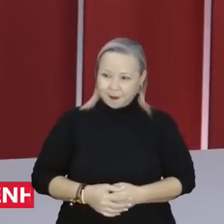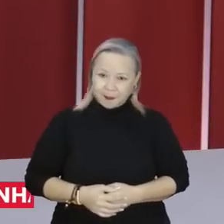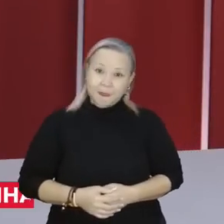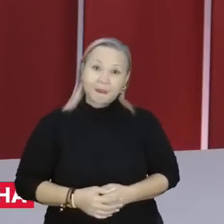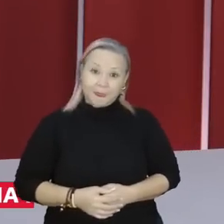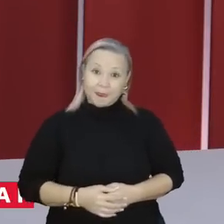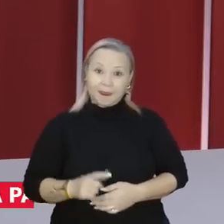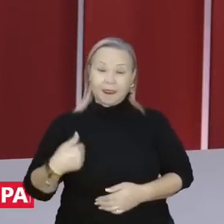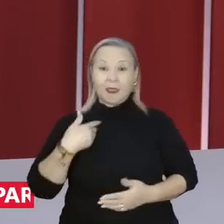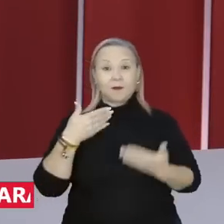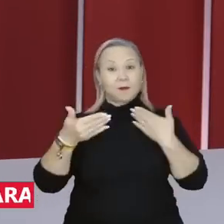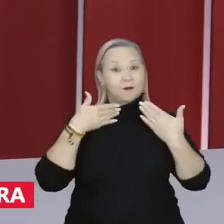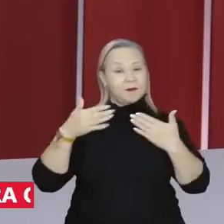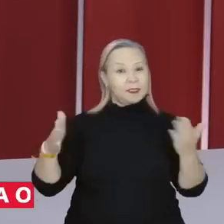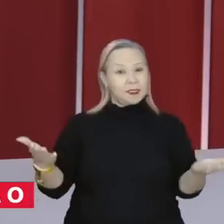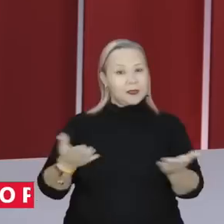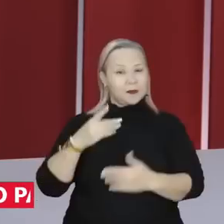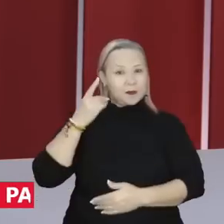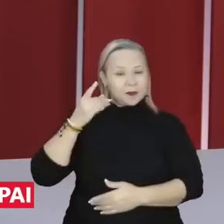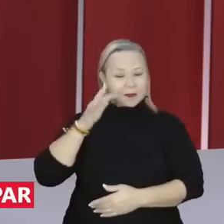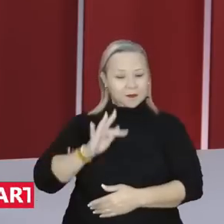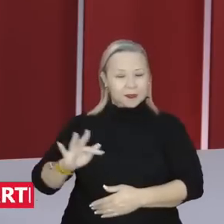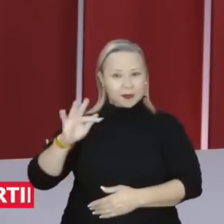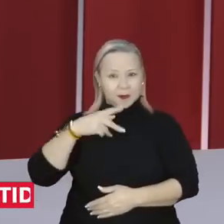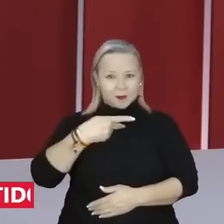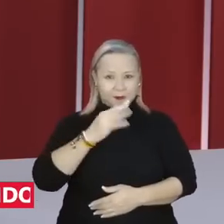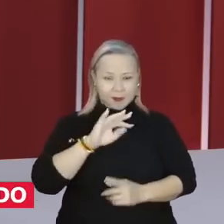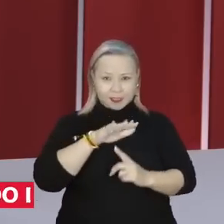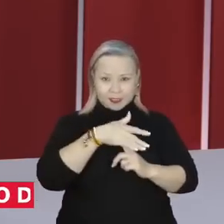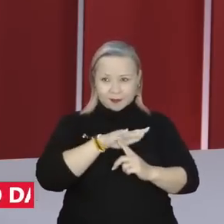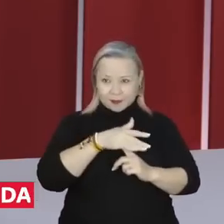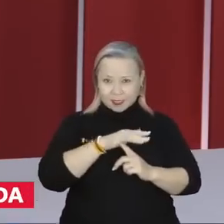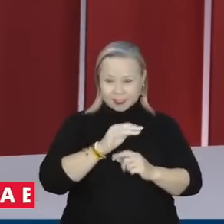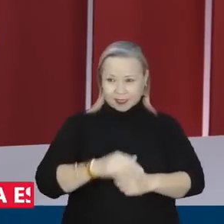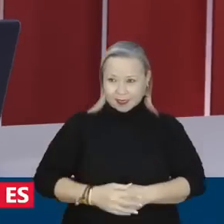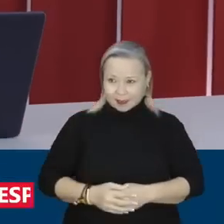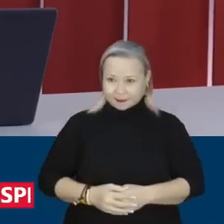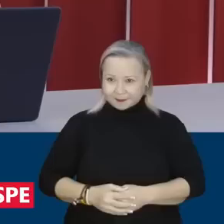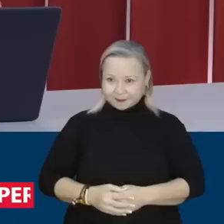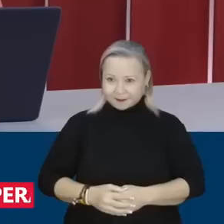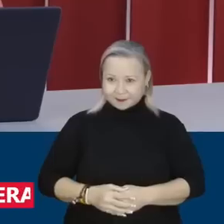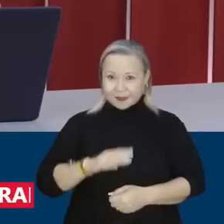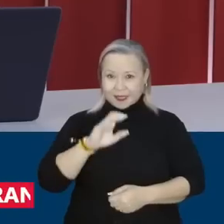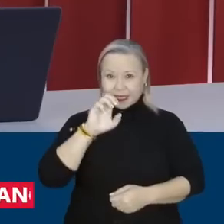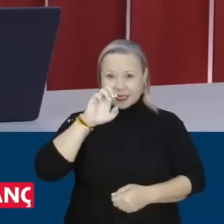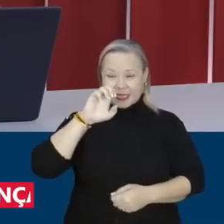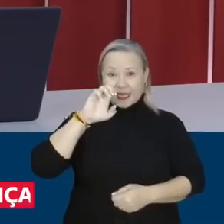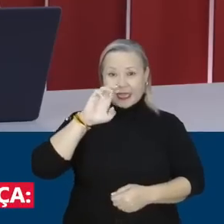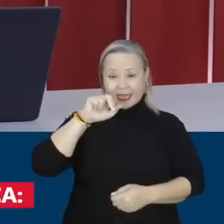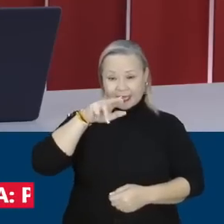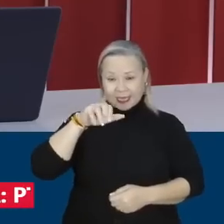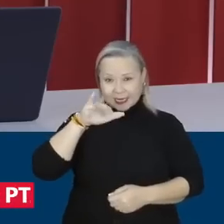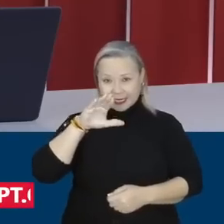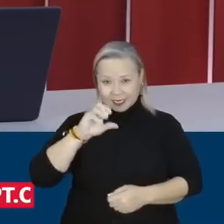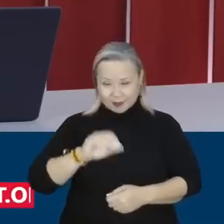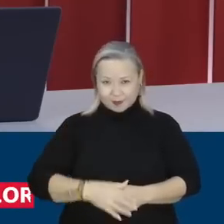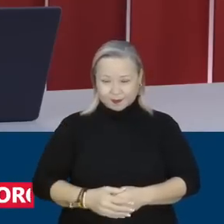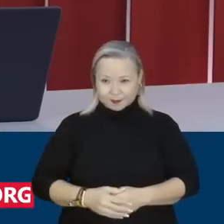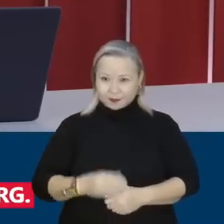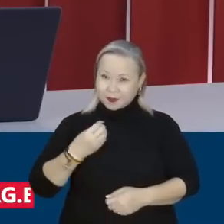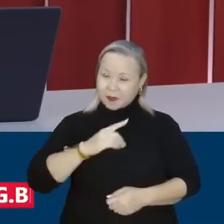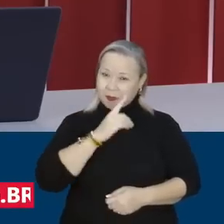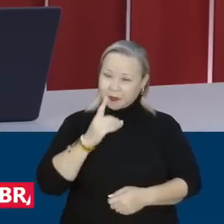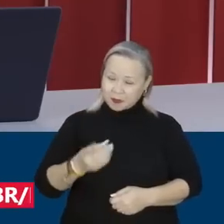A gente conversa agora com o deputado federal pelo PT do Paraná, Enio Verri. Bom dia, deputado. Bem-vindo mais uma vez ao Jornal